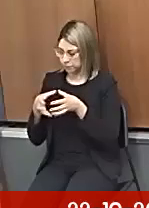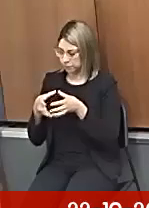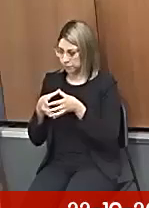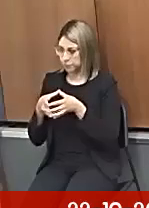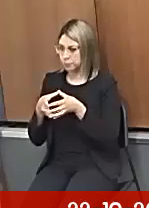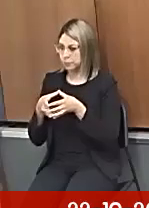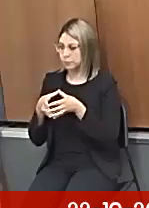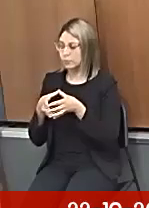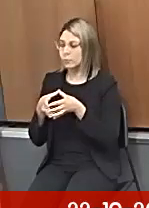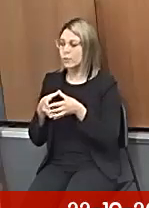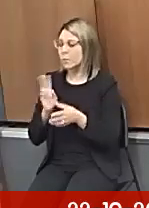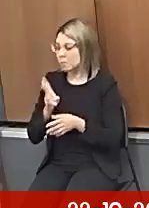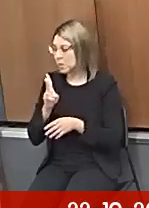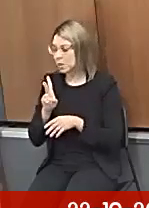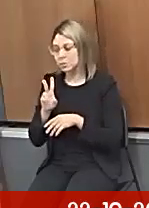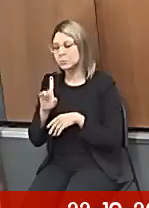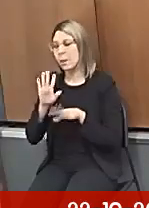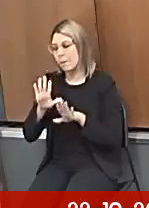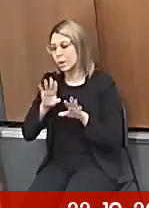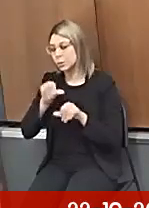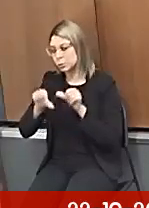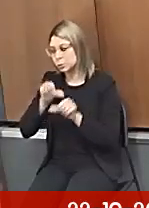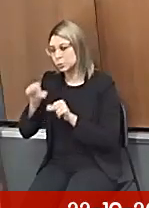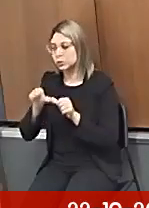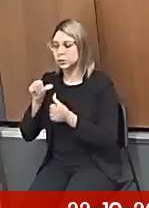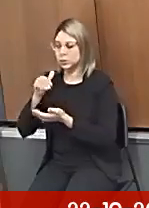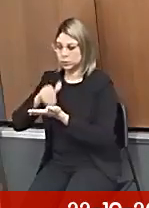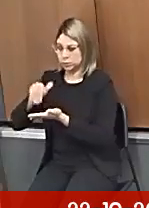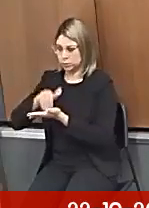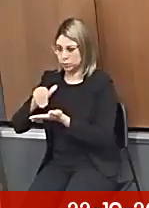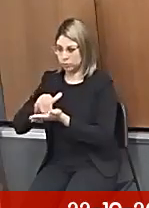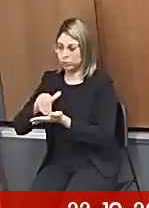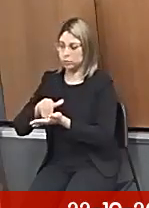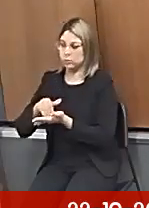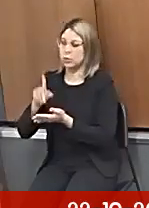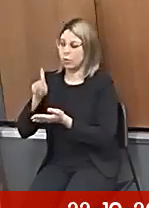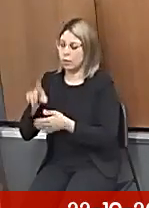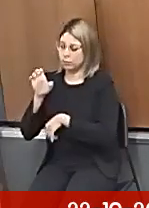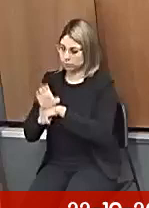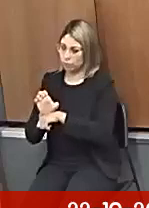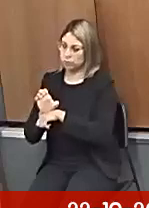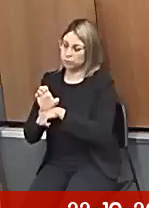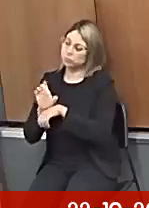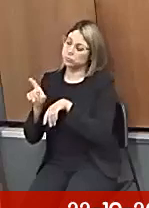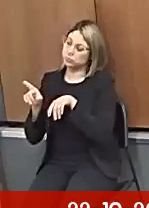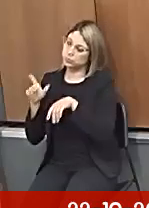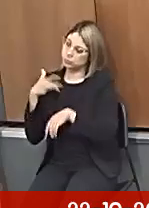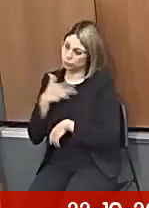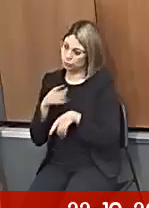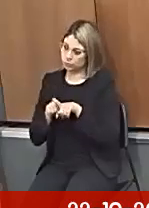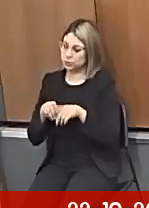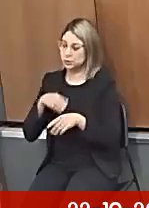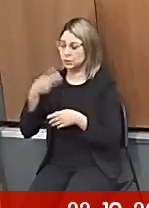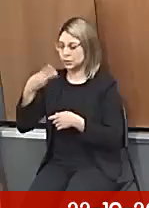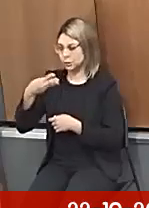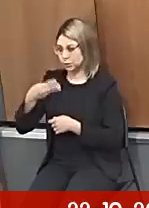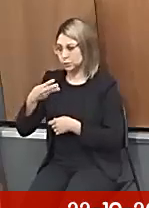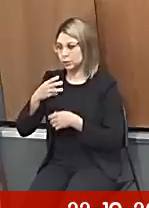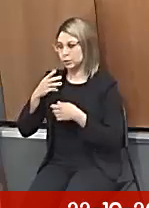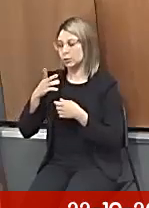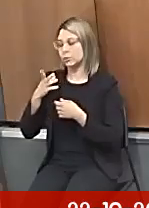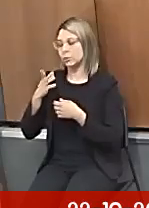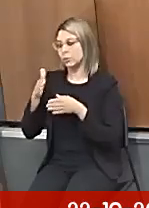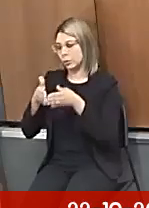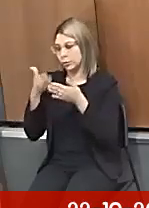muda a secretaria, pedindo para o encaminhamento ser feito através da Secretaria de Estado de Saúde. Terceiro requerimento,